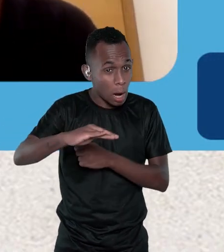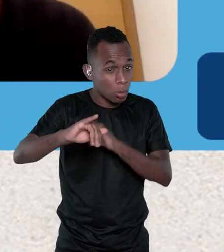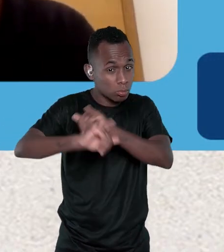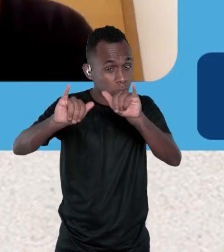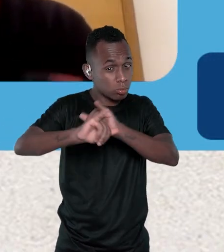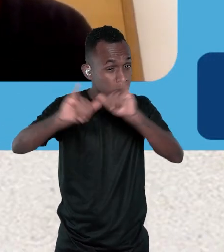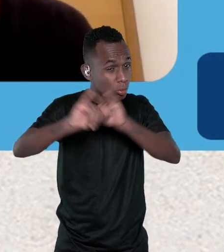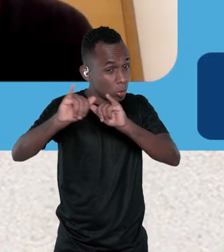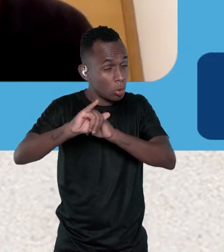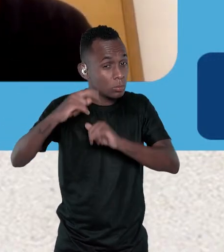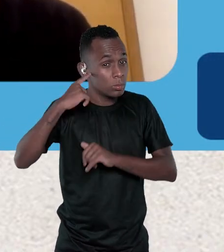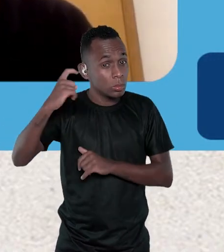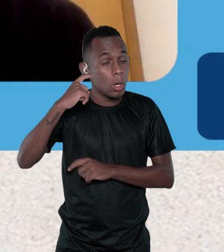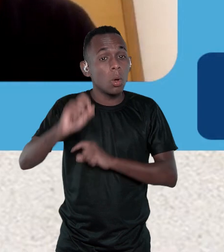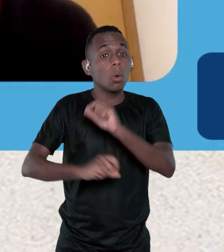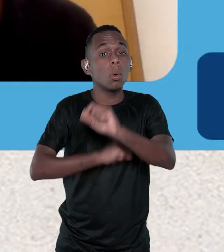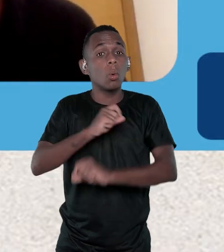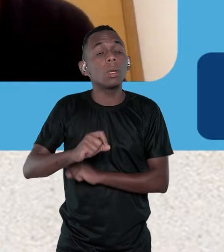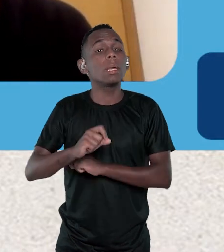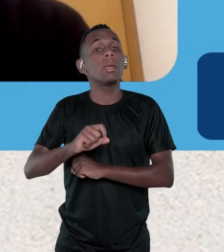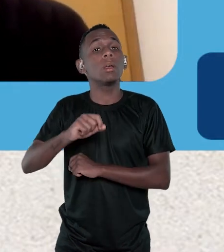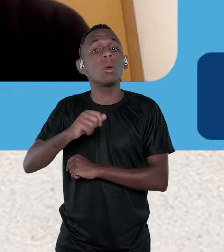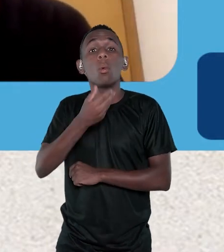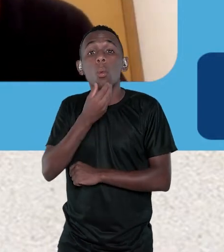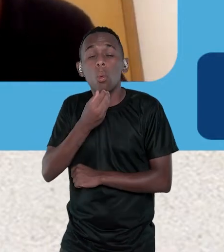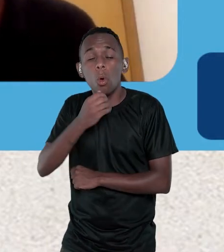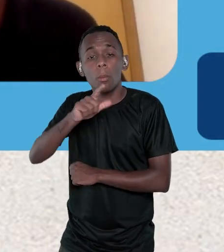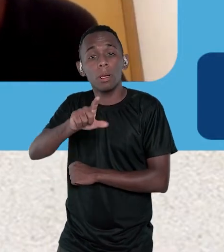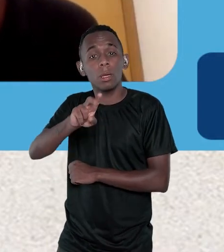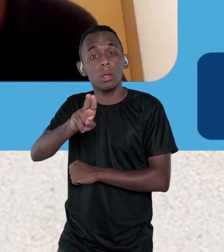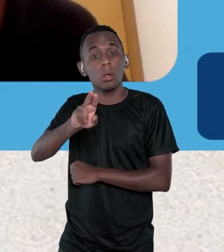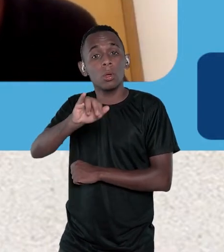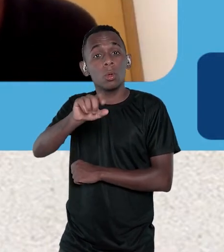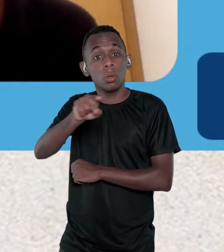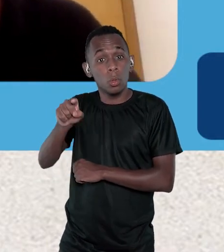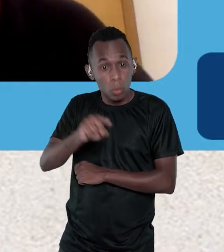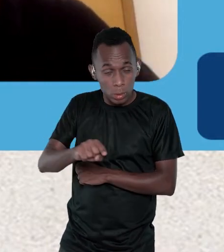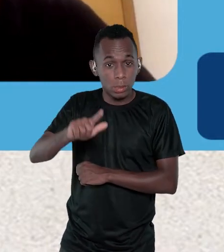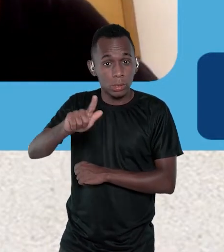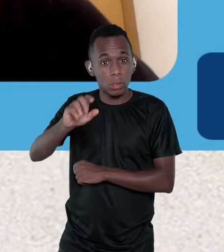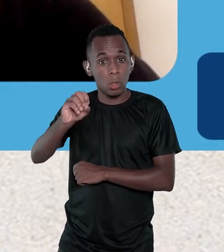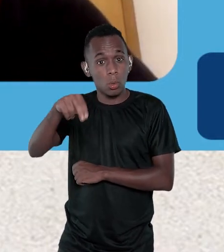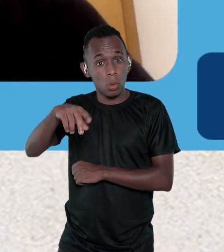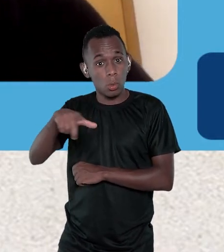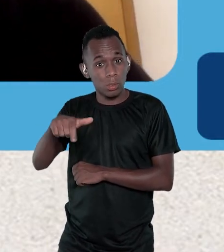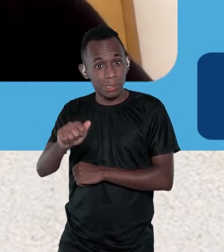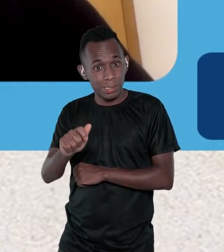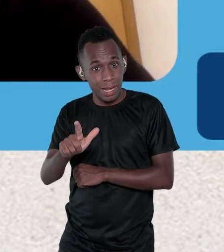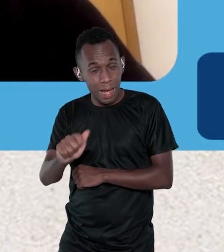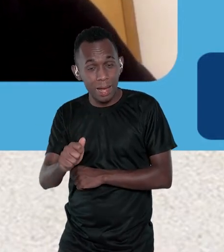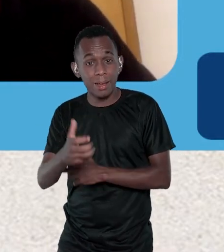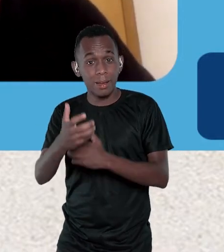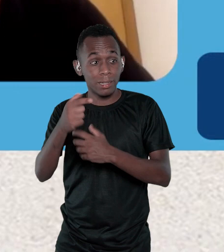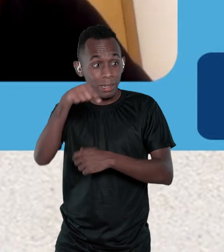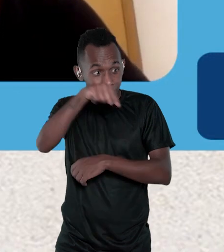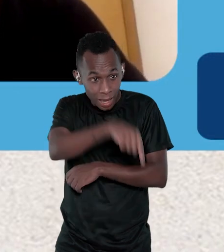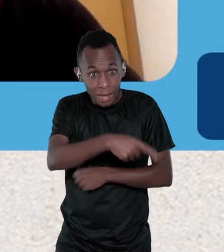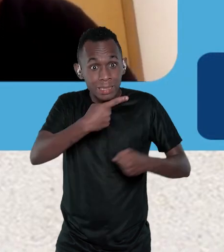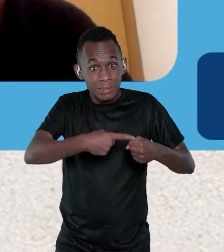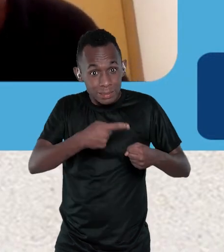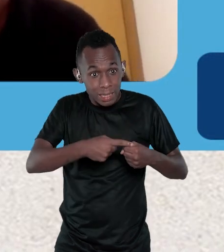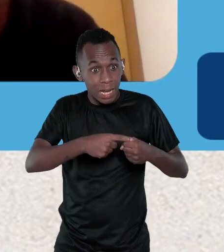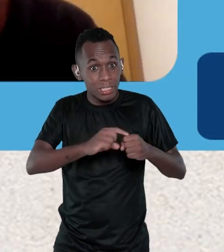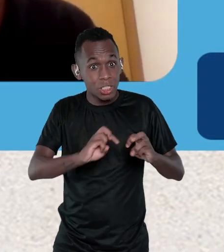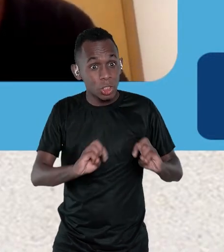de som anunciando que o Luiz Gonzaga estava em Pedra Azul e queria fazer um show na